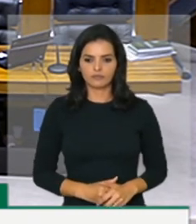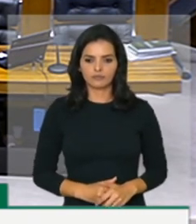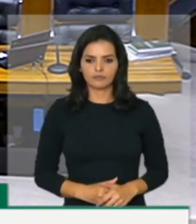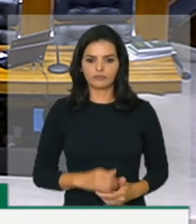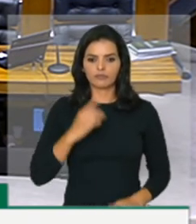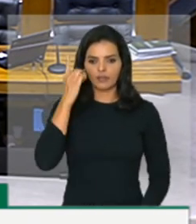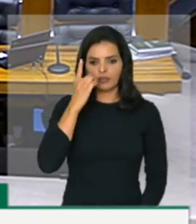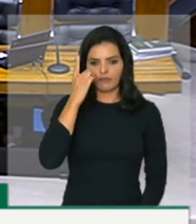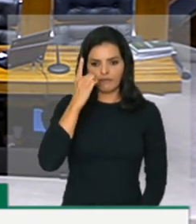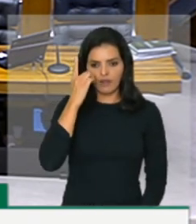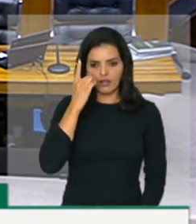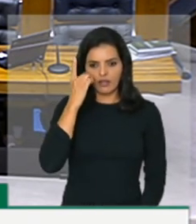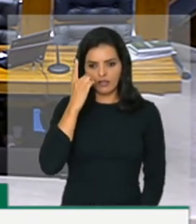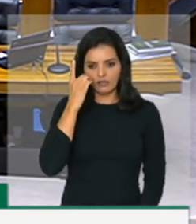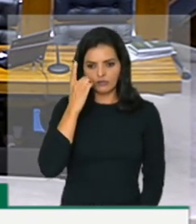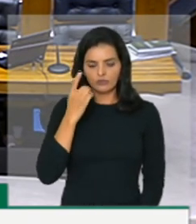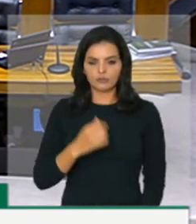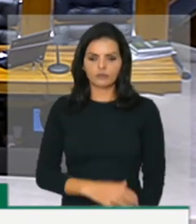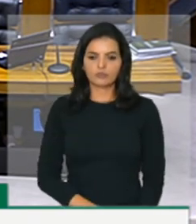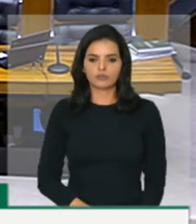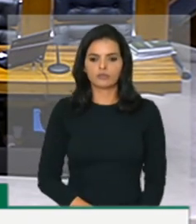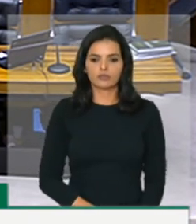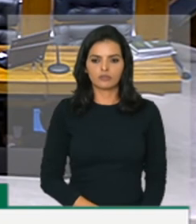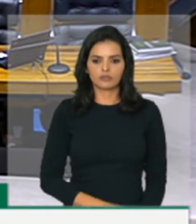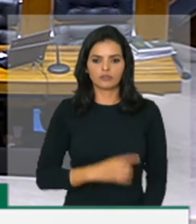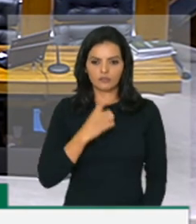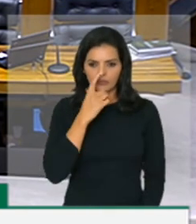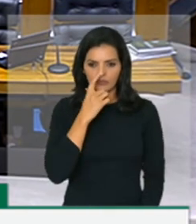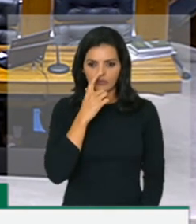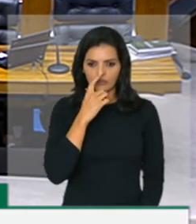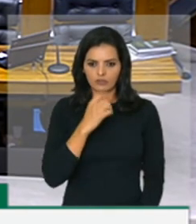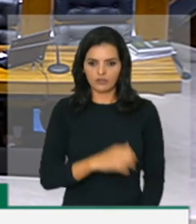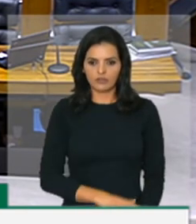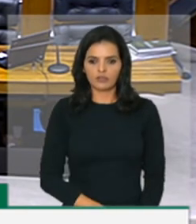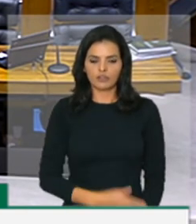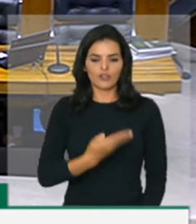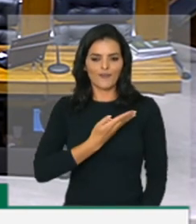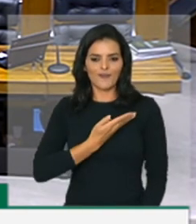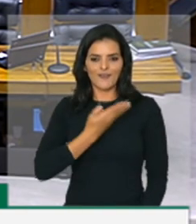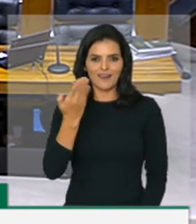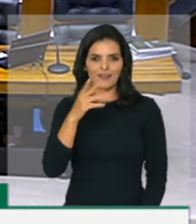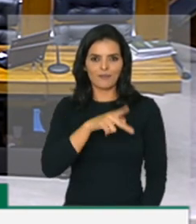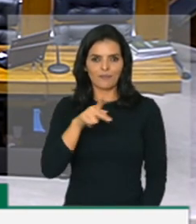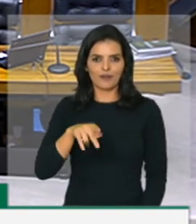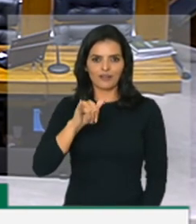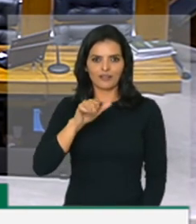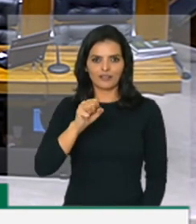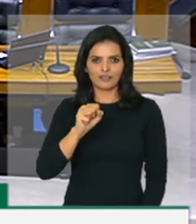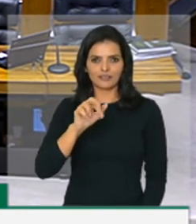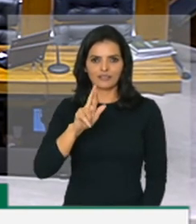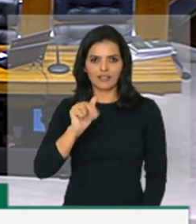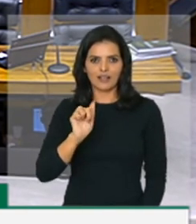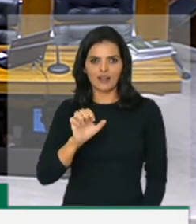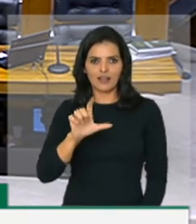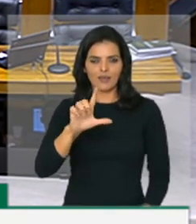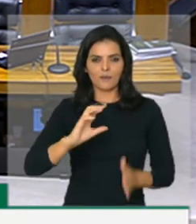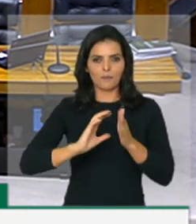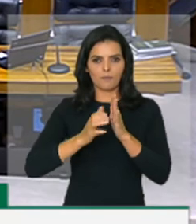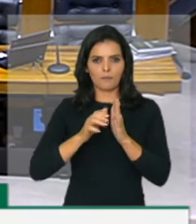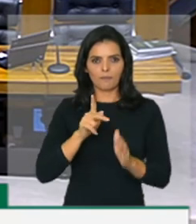Deputado Nivaldo não está em sala. O deputado daqui de Brasília, meu colega, professor Israel Batista, do PV.